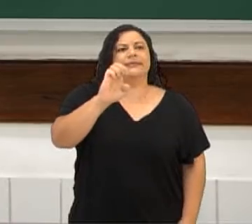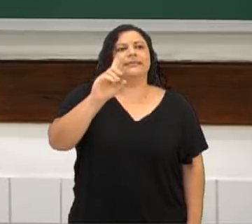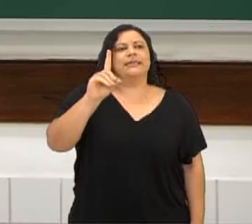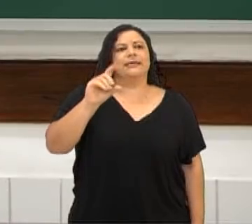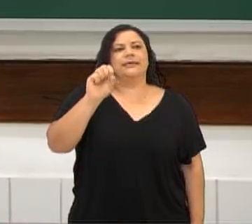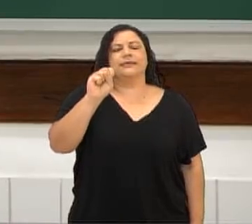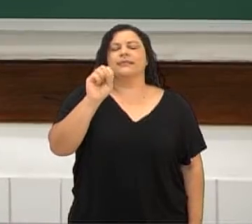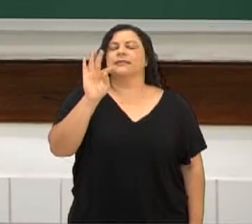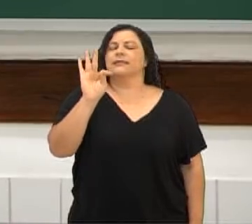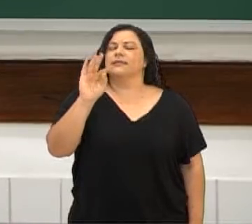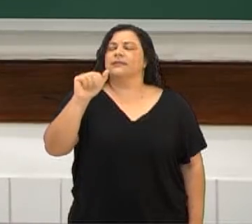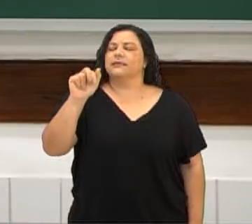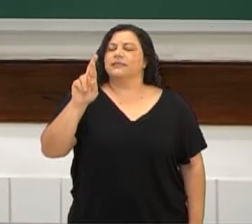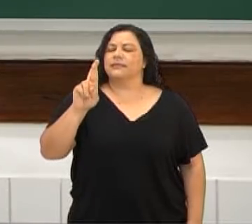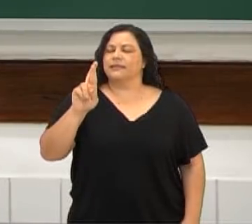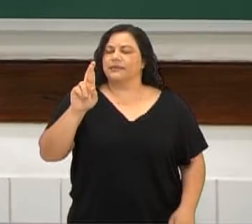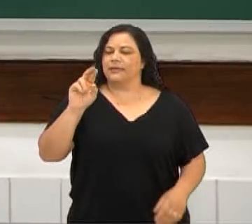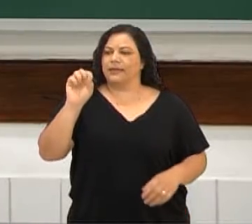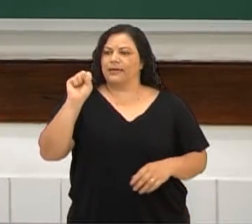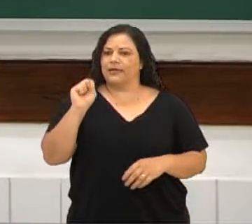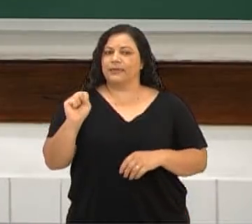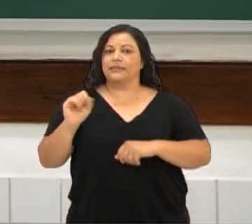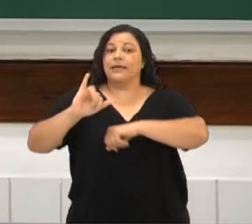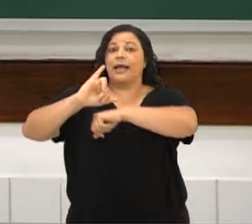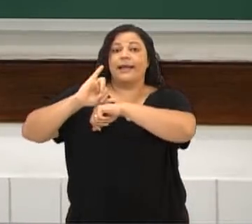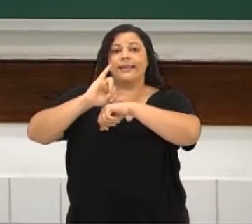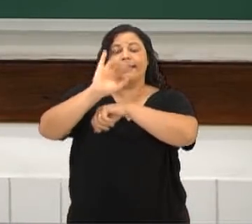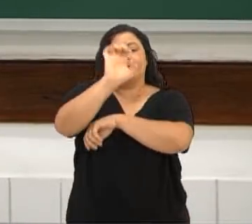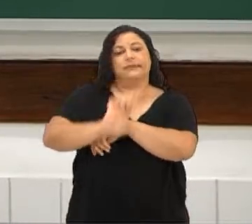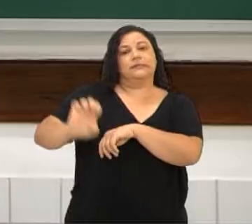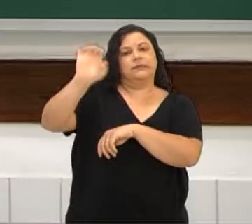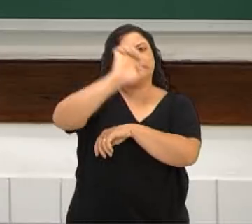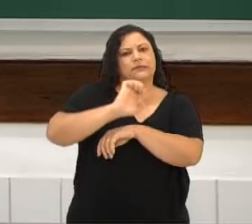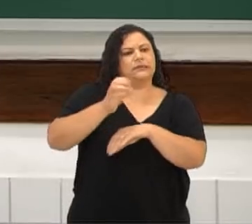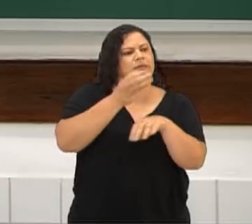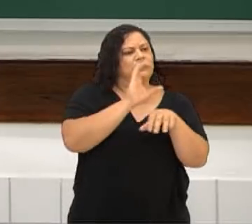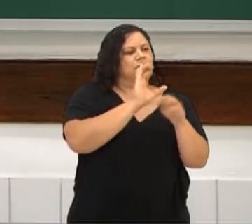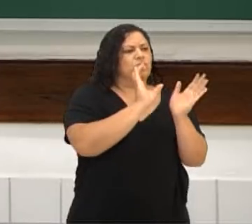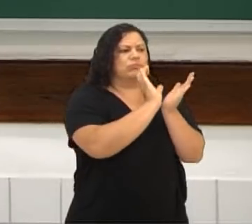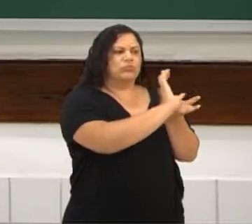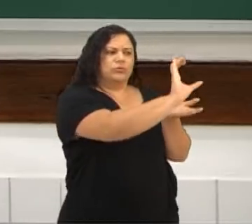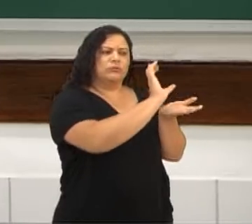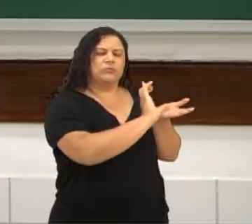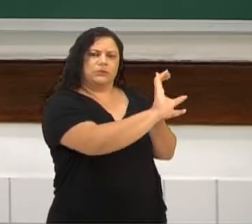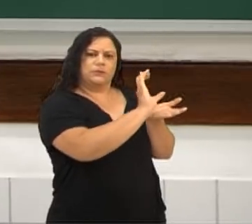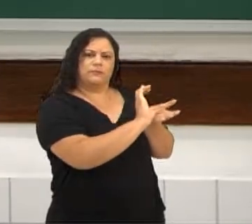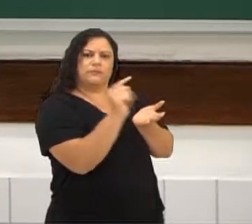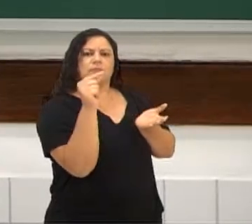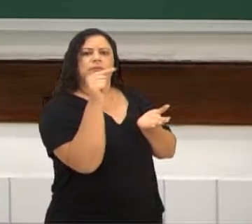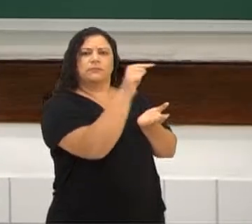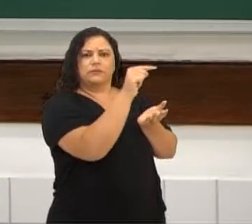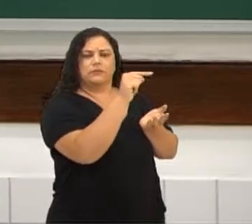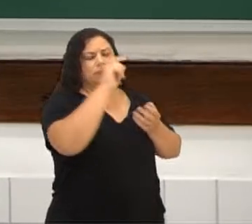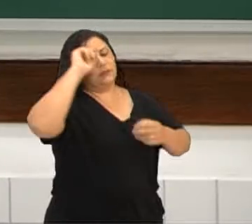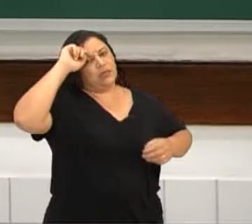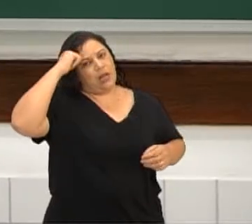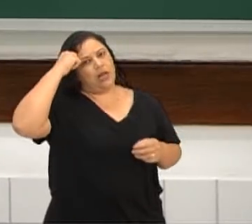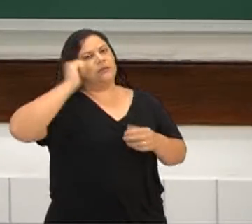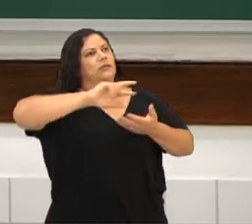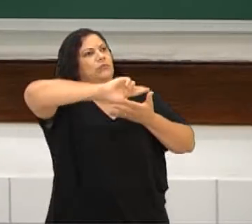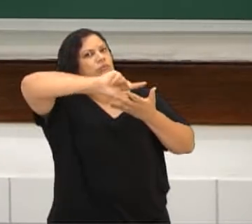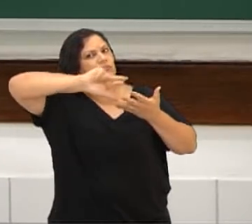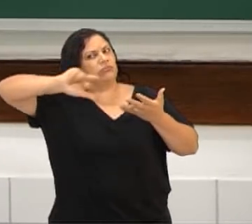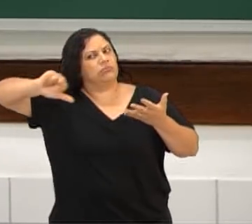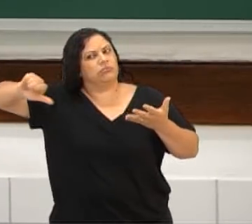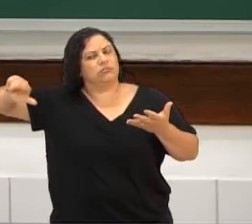Europa, mas investe no desenvolvimento tecnológico das startups africanas. Temos centenas hoje de startups